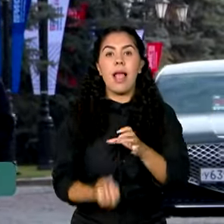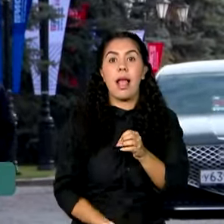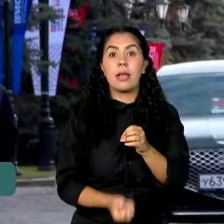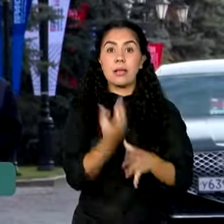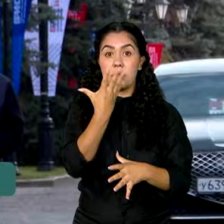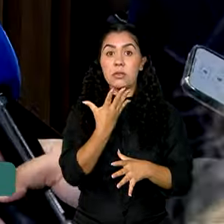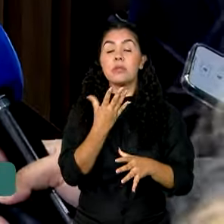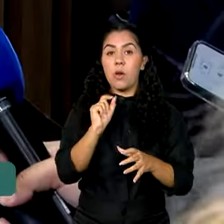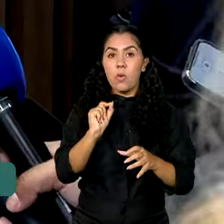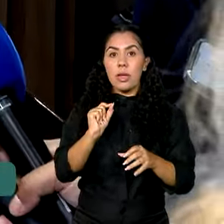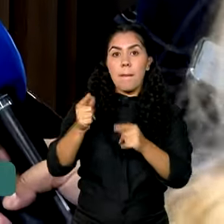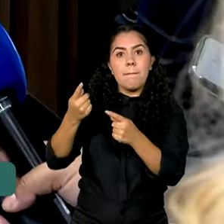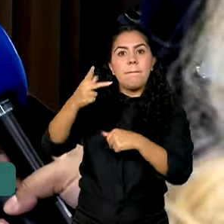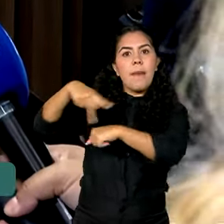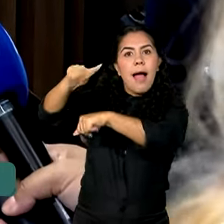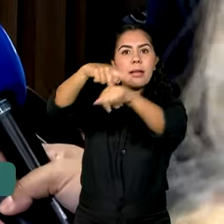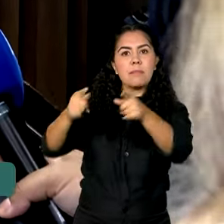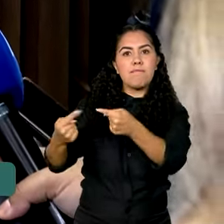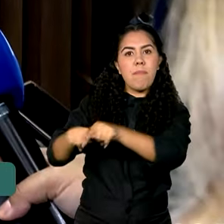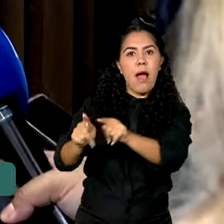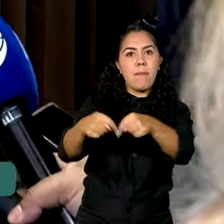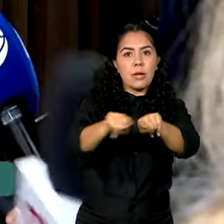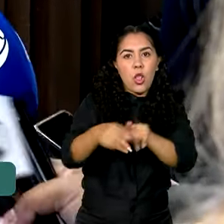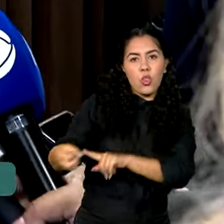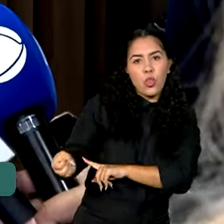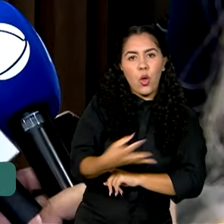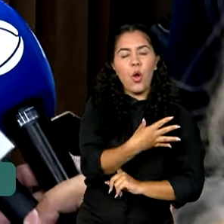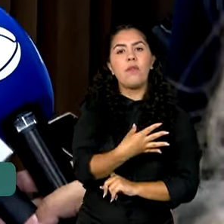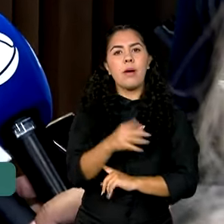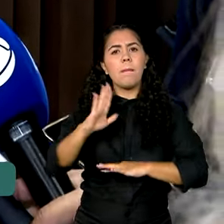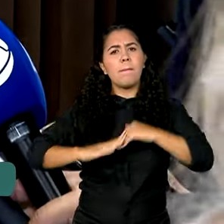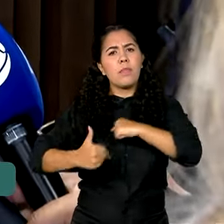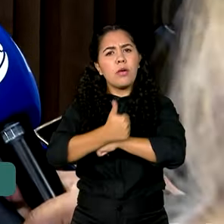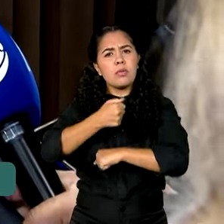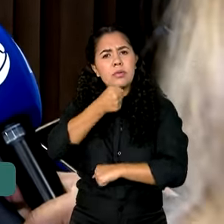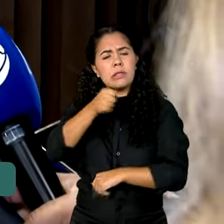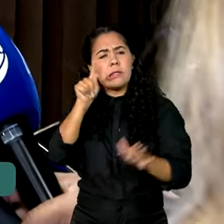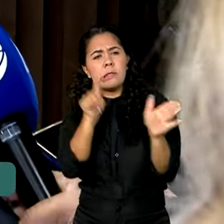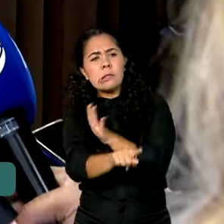países parceiros. Questionado pelos jornalistas, o ministro